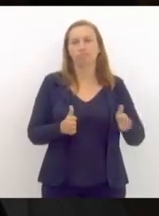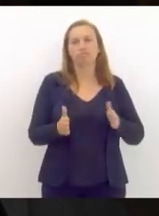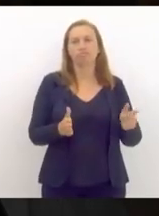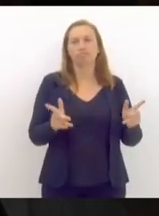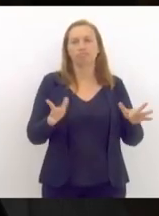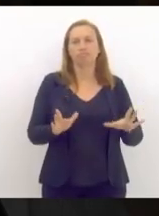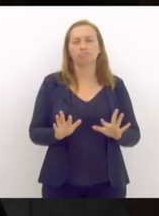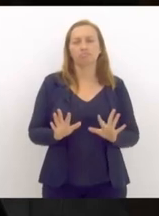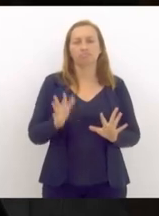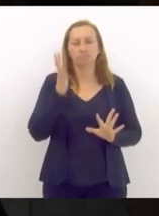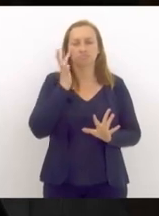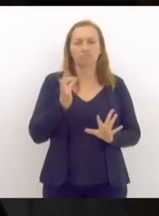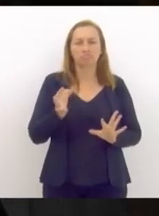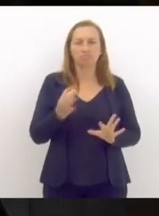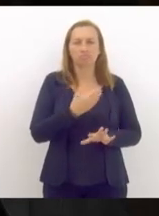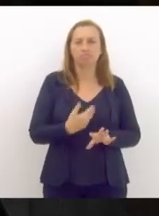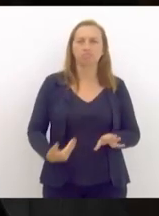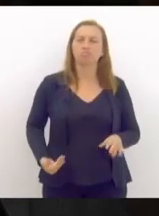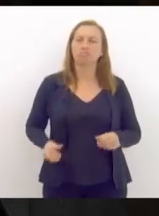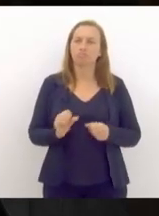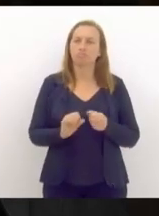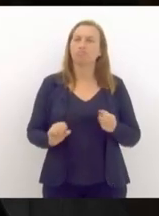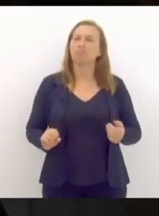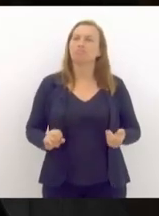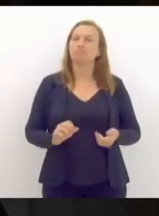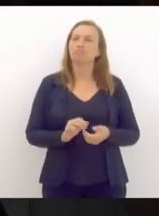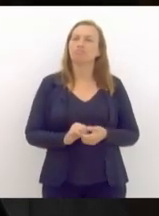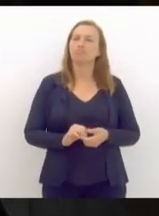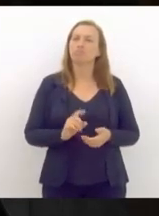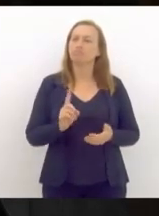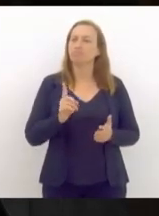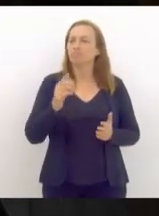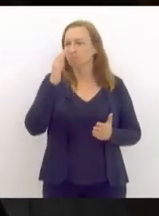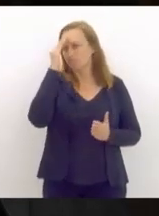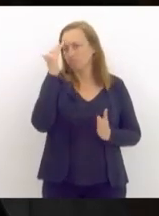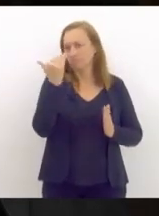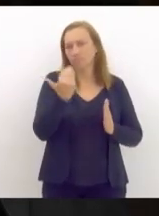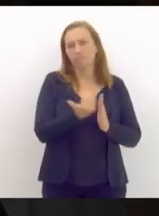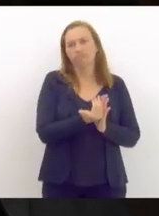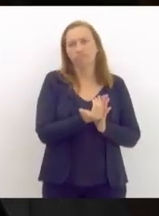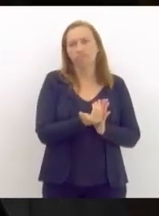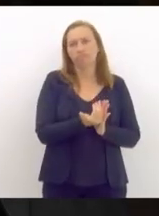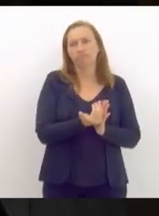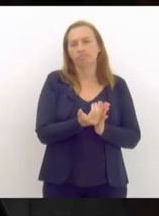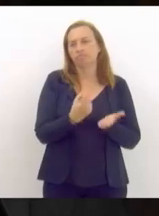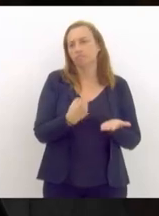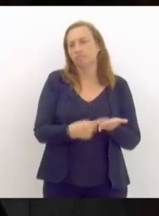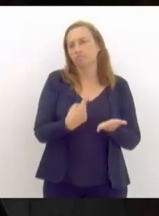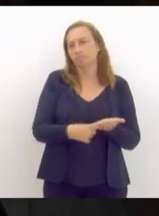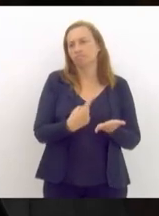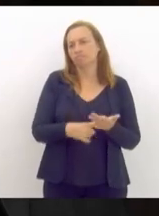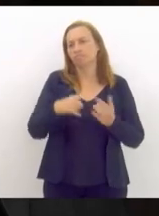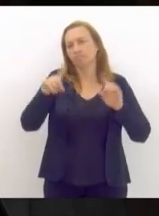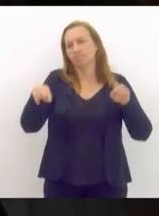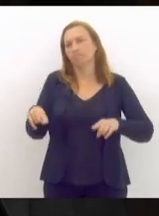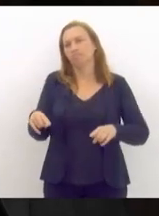que o governador fez. Com isso, ele descumpre o acordado com os servidores e não dá sequer